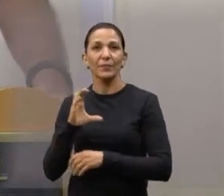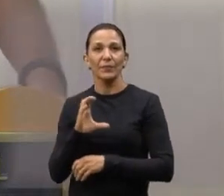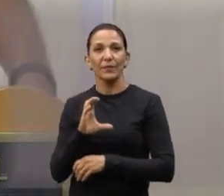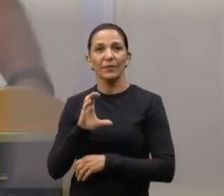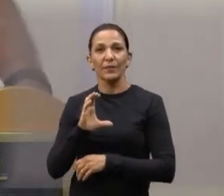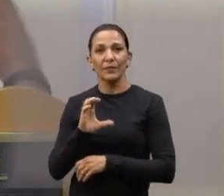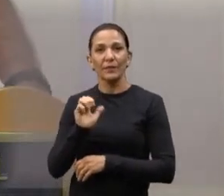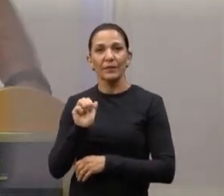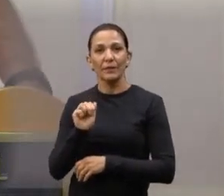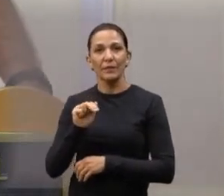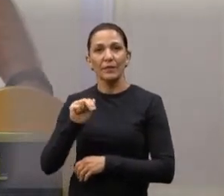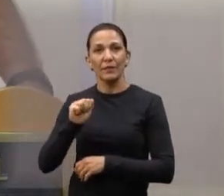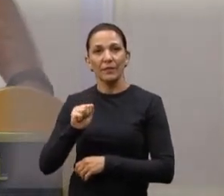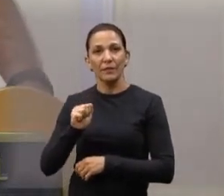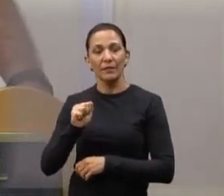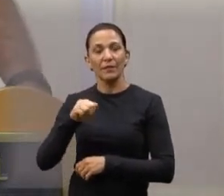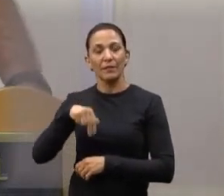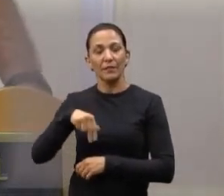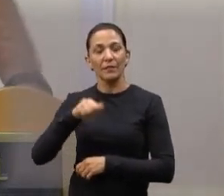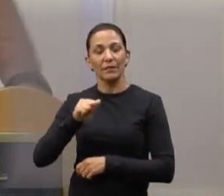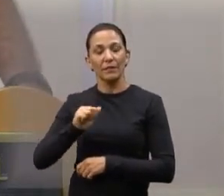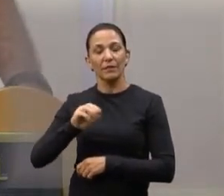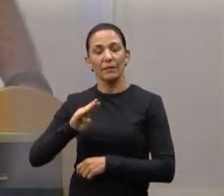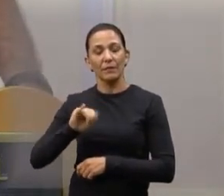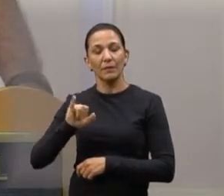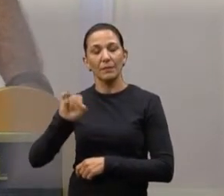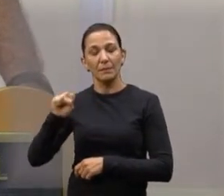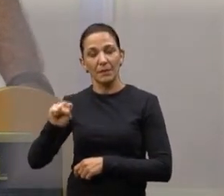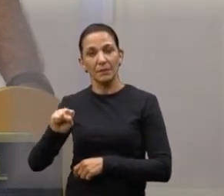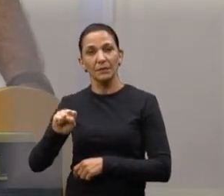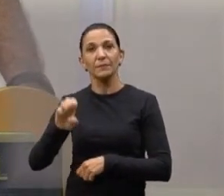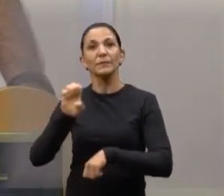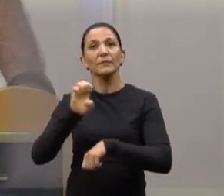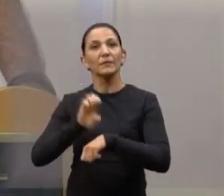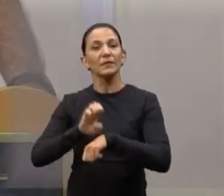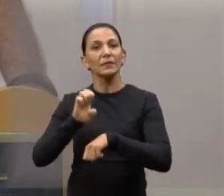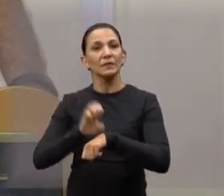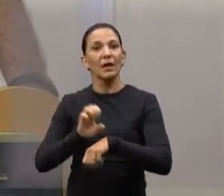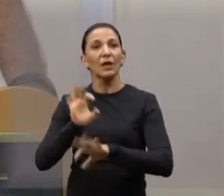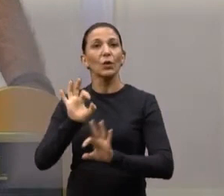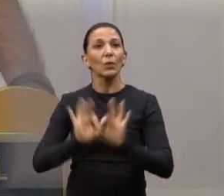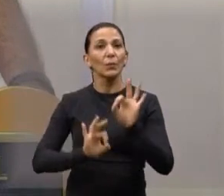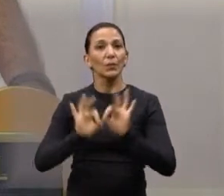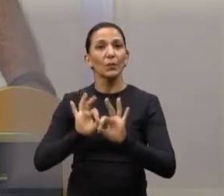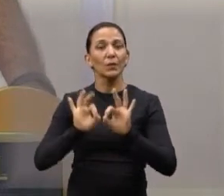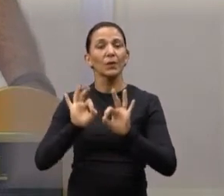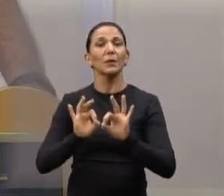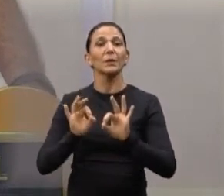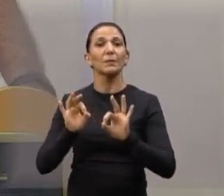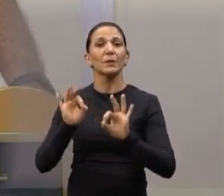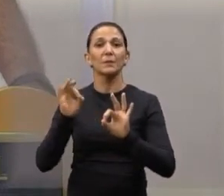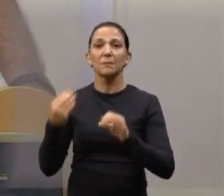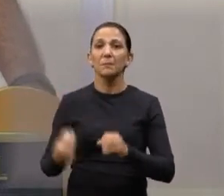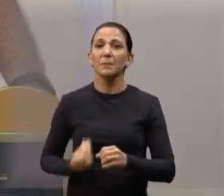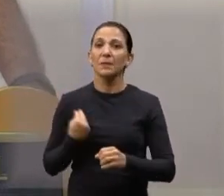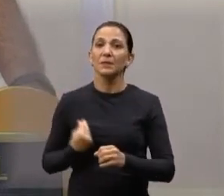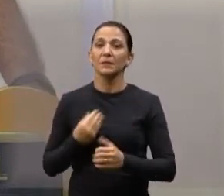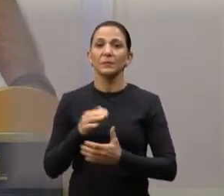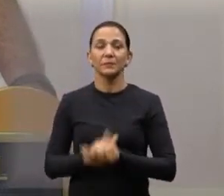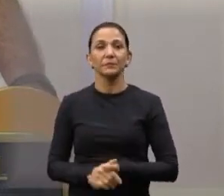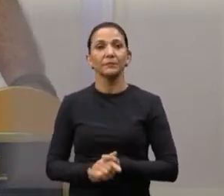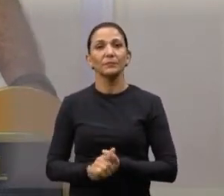já com estados que aderiram a esse programa, que aderiram a esse programa.